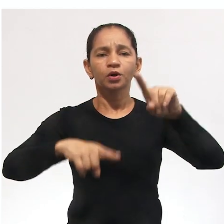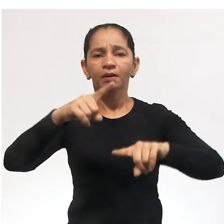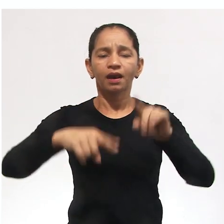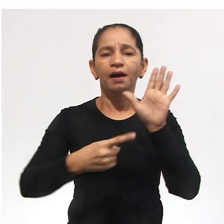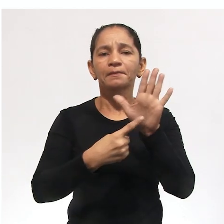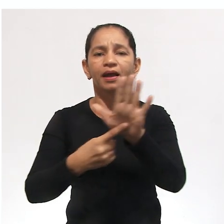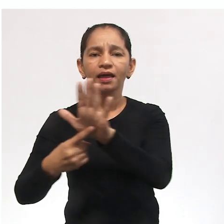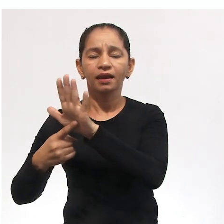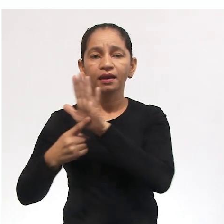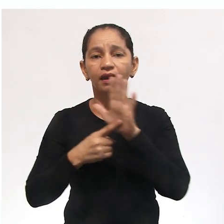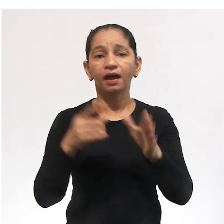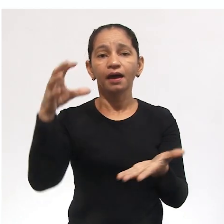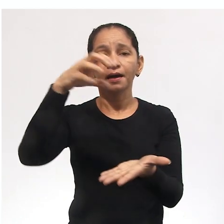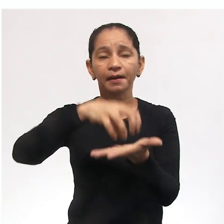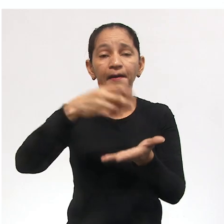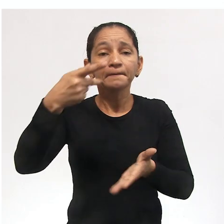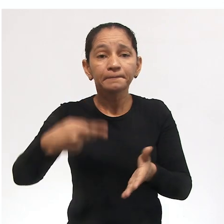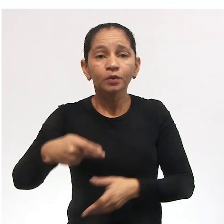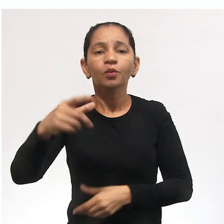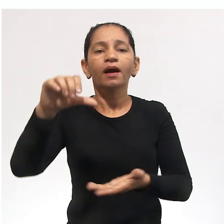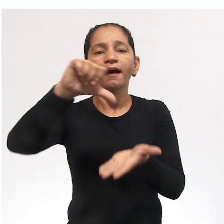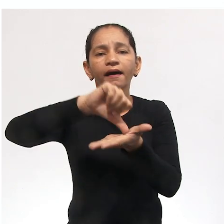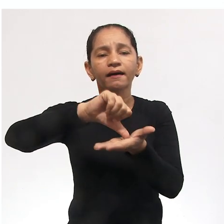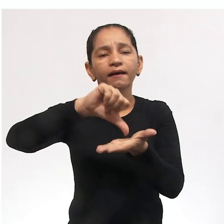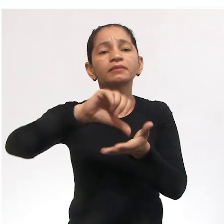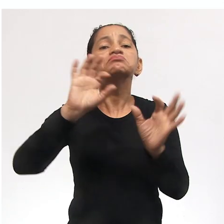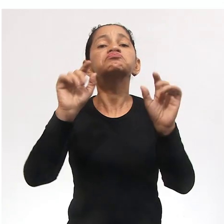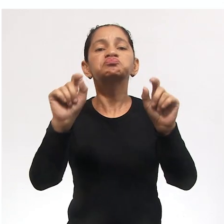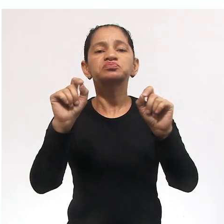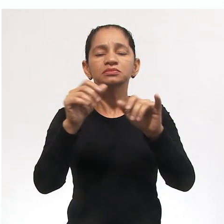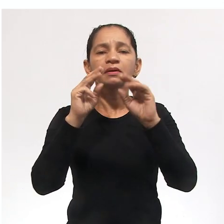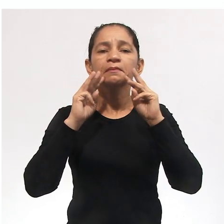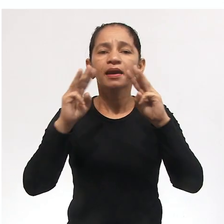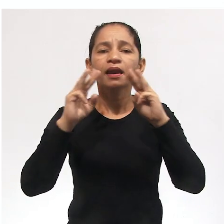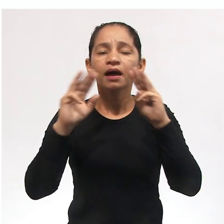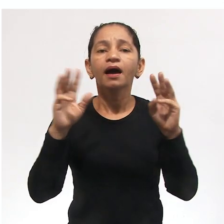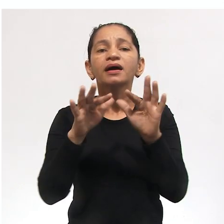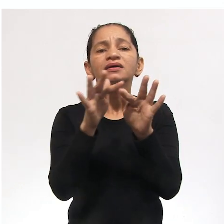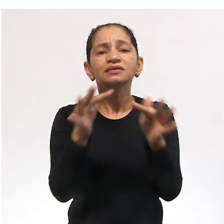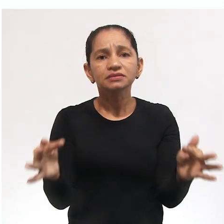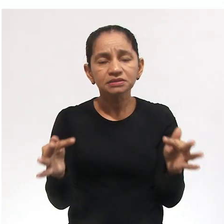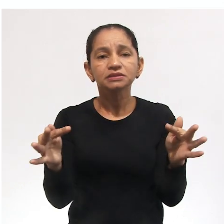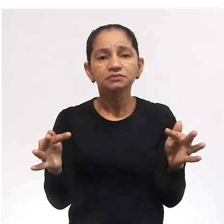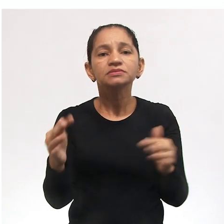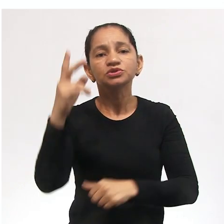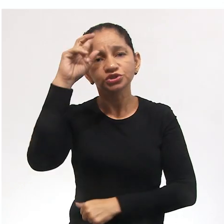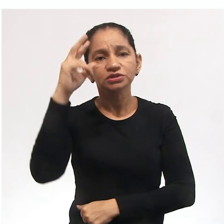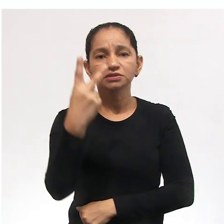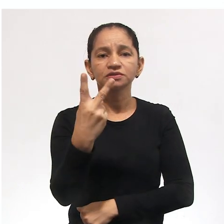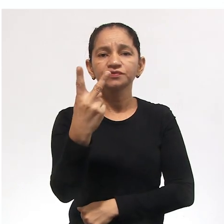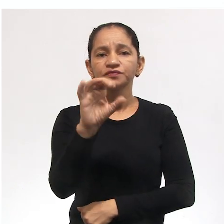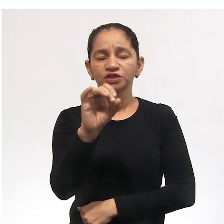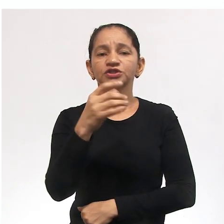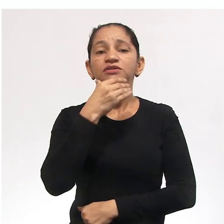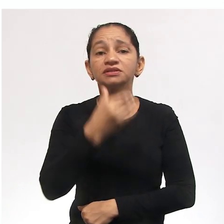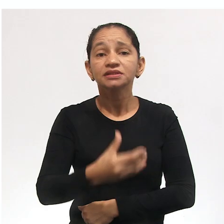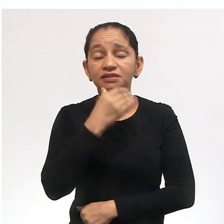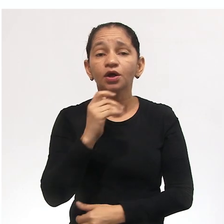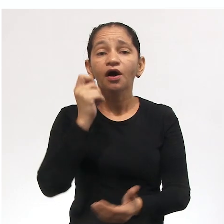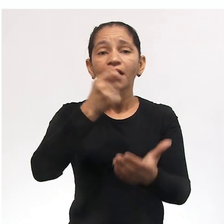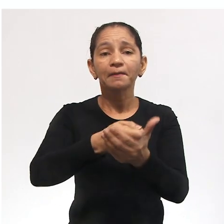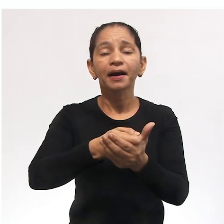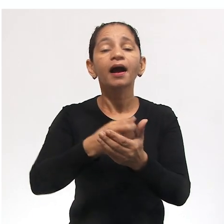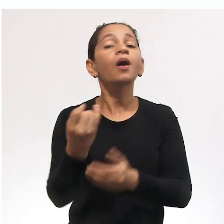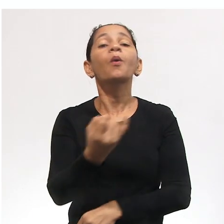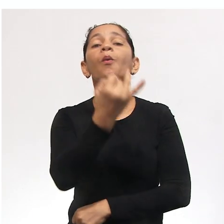de TV e, apesar de ter sido um anúncio feito em 20 de dezembro, a empresa só vai pagar por esse serviço em fevereiro